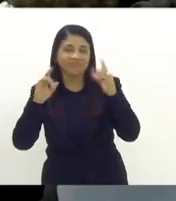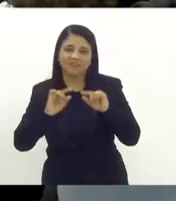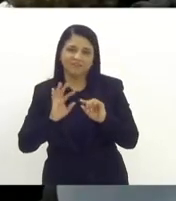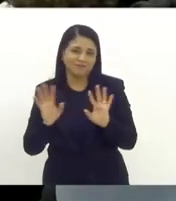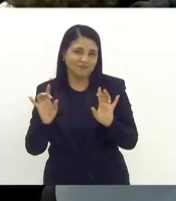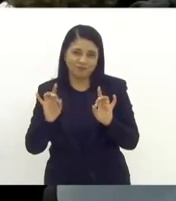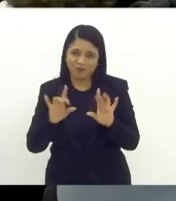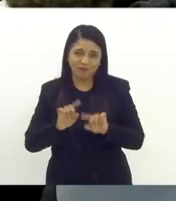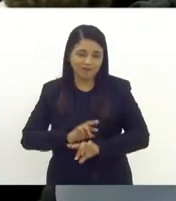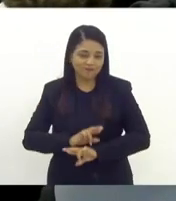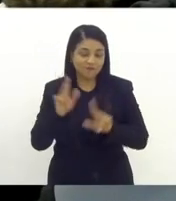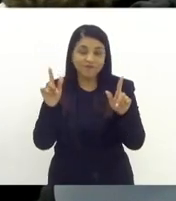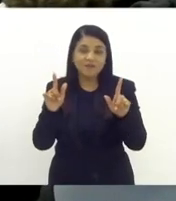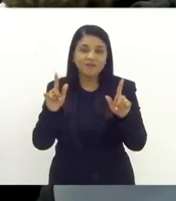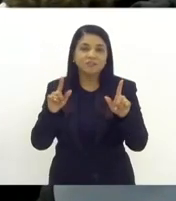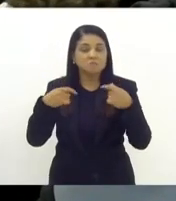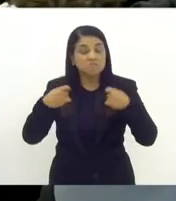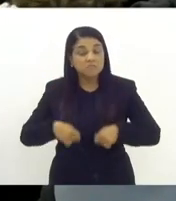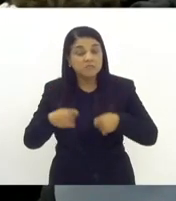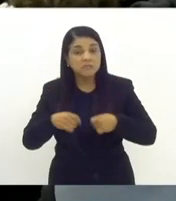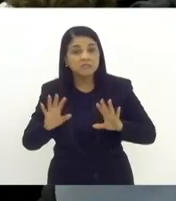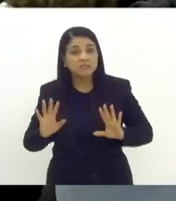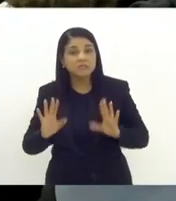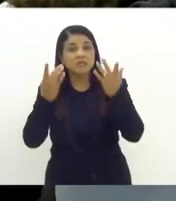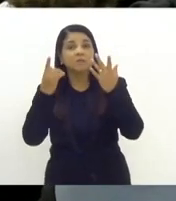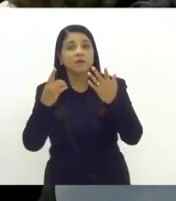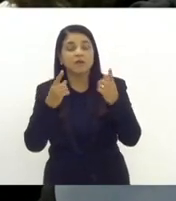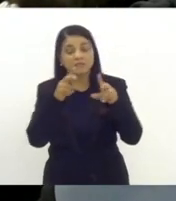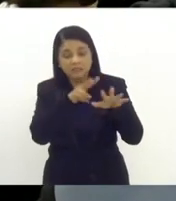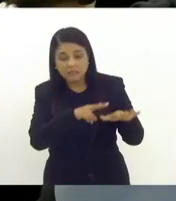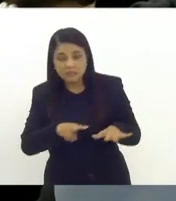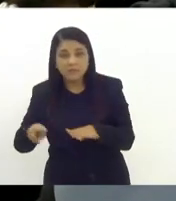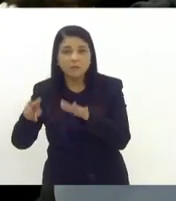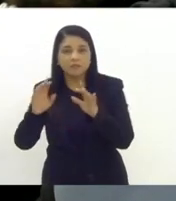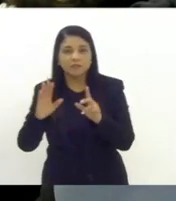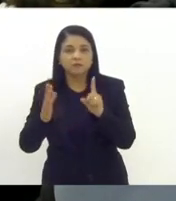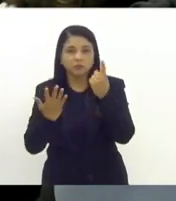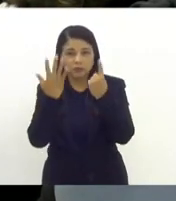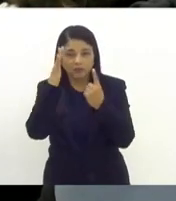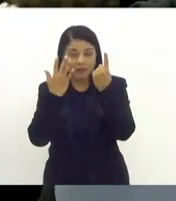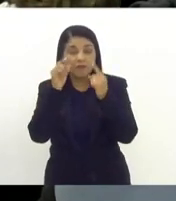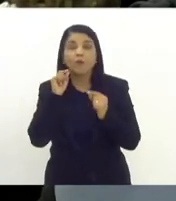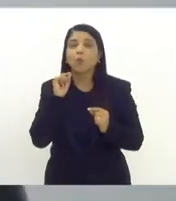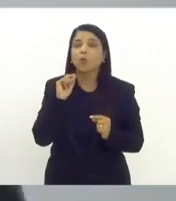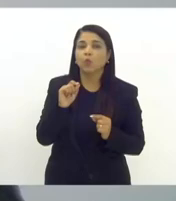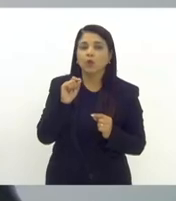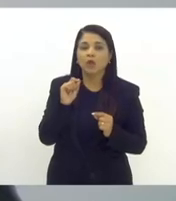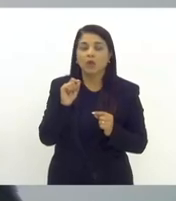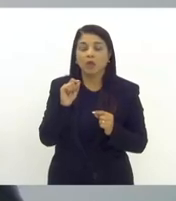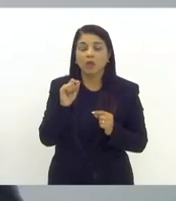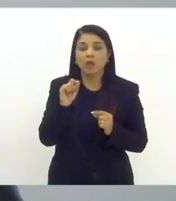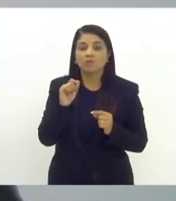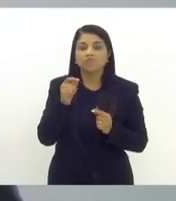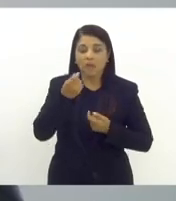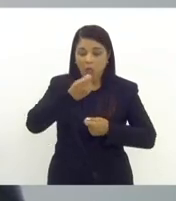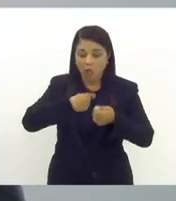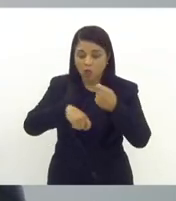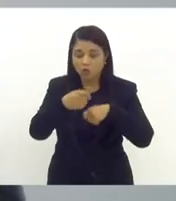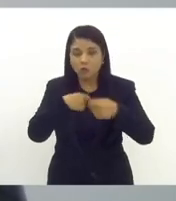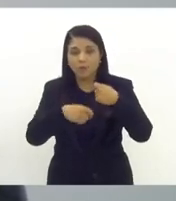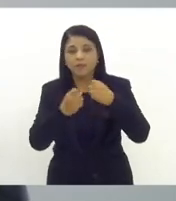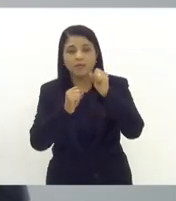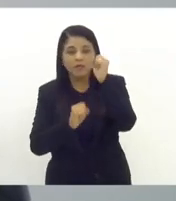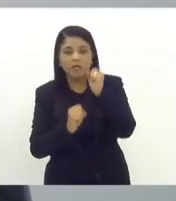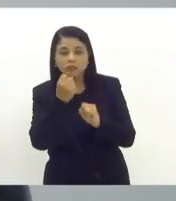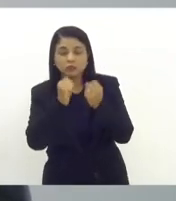né a gente tem que Celebrar na semana do carnaval e no feriado do carnaval o que a gente produz com a indústria